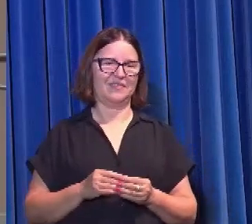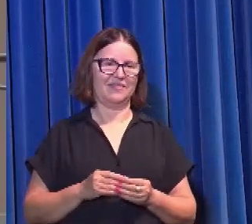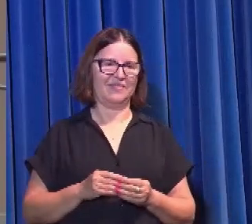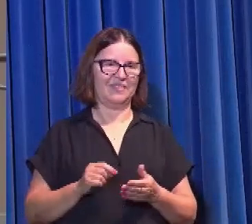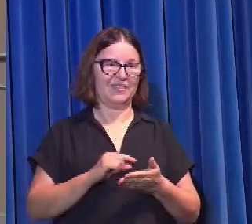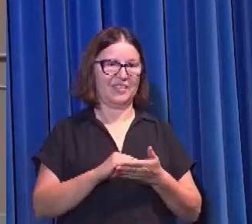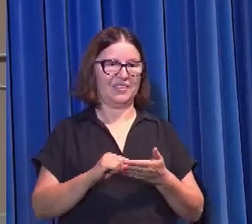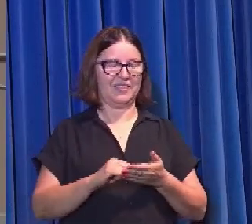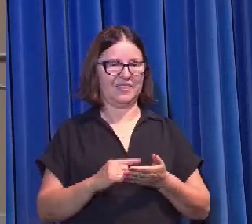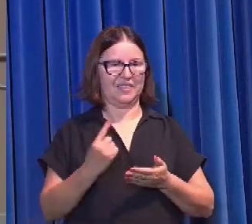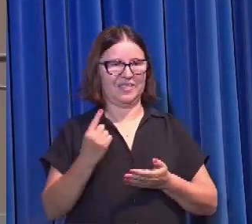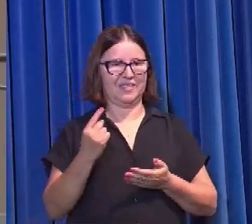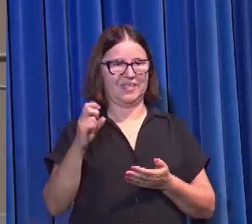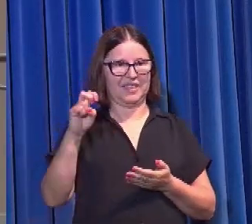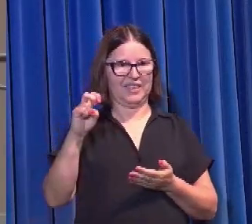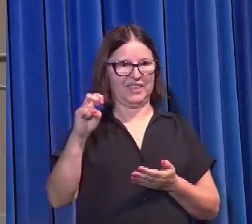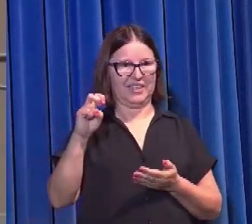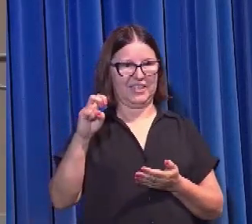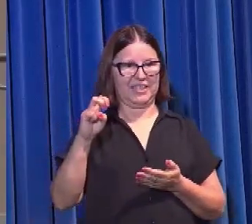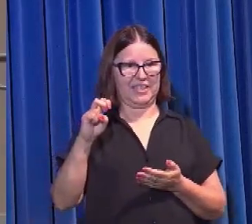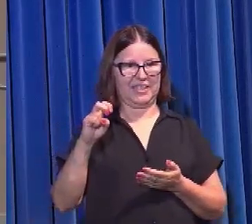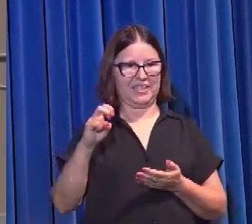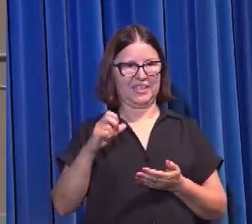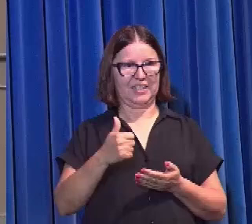Versículos 15 e 16, para a gente encerrar.